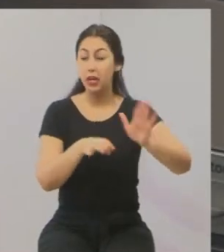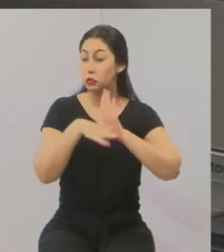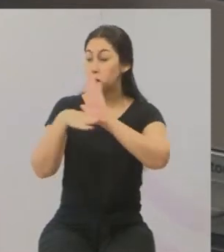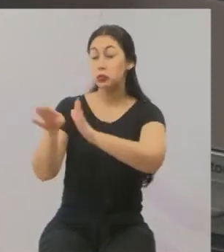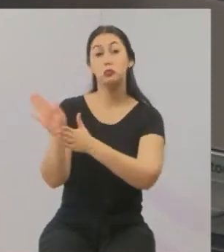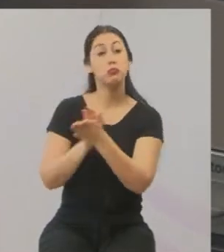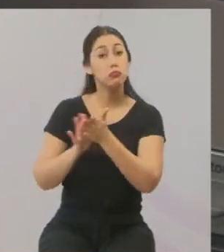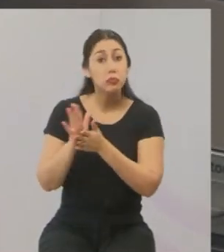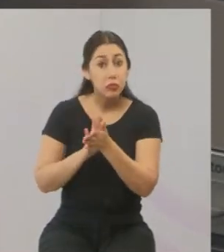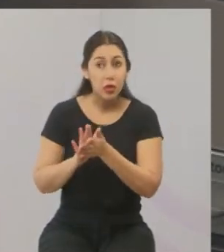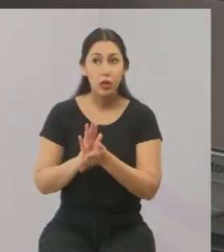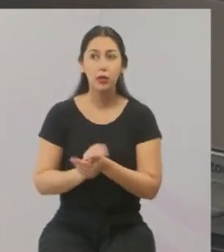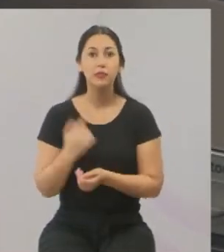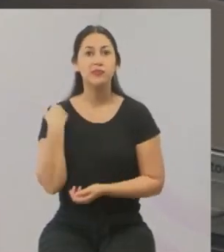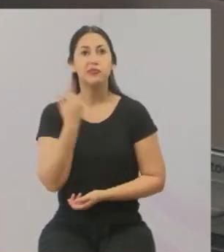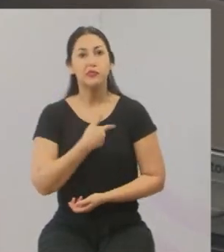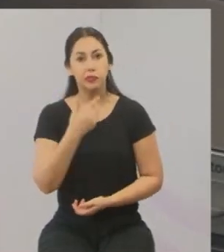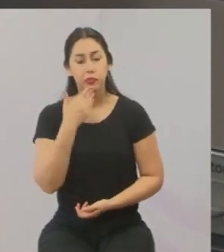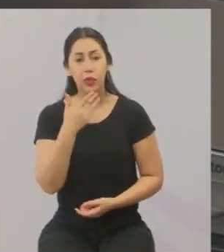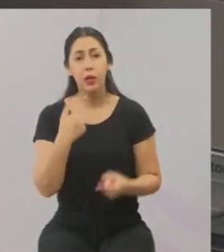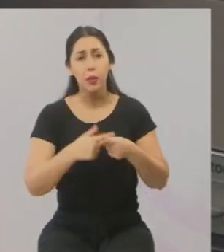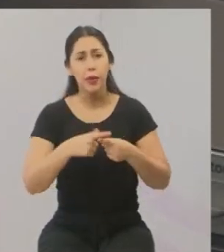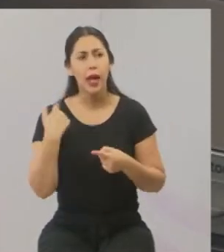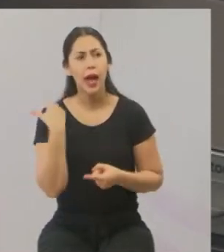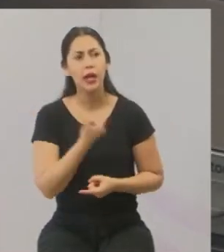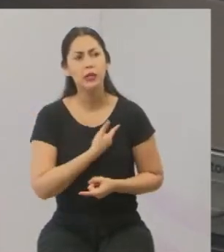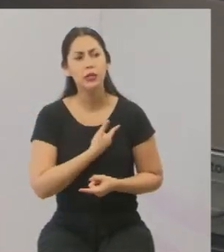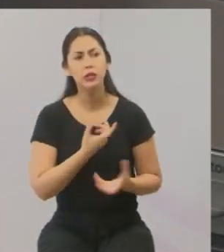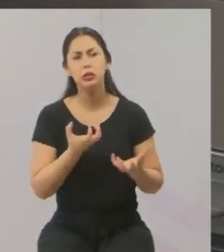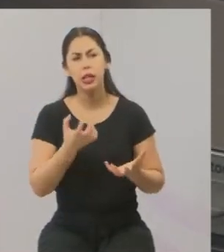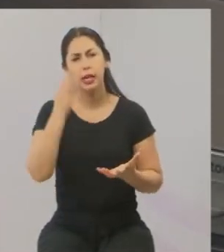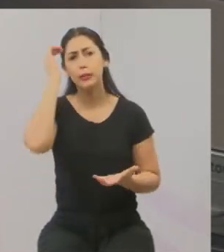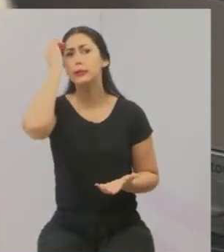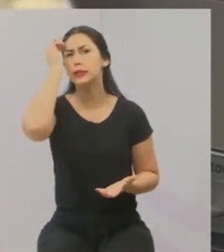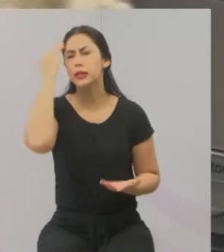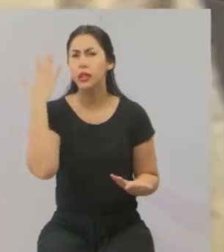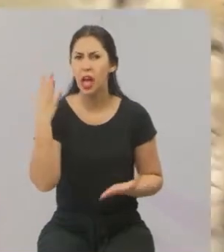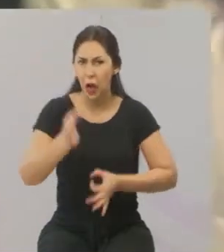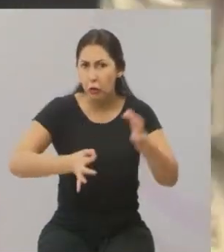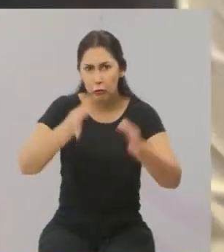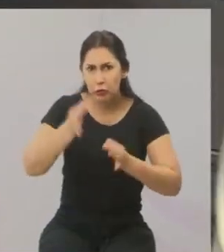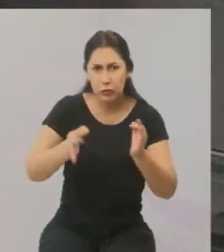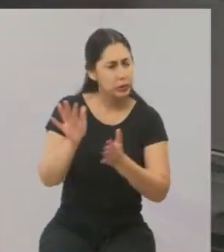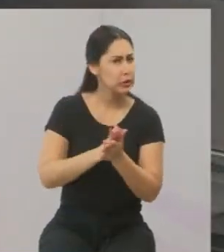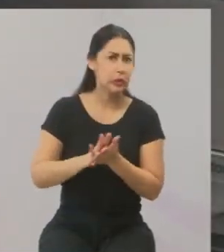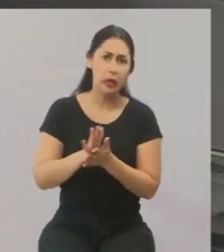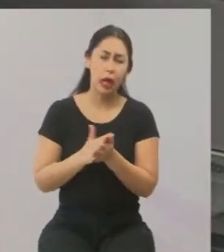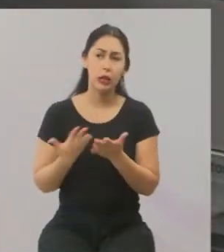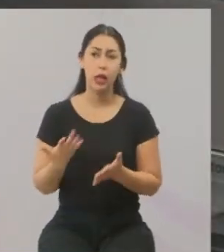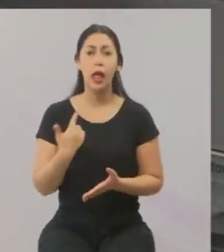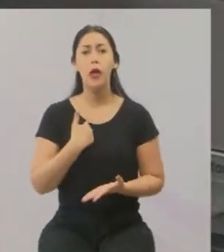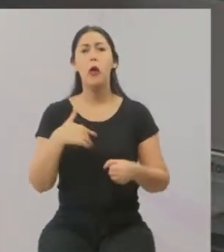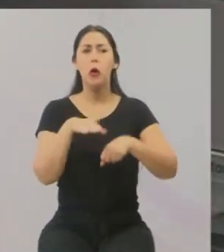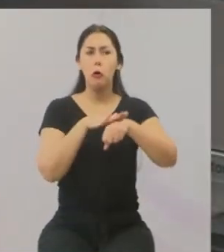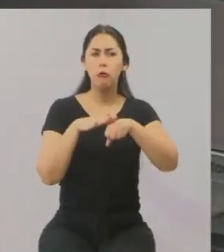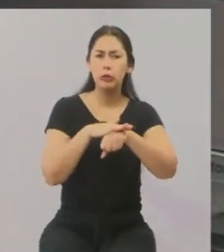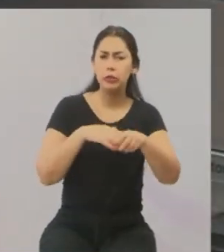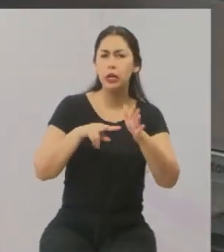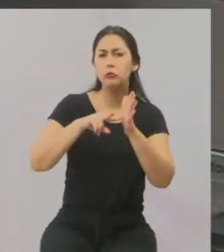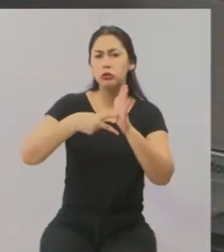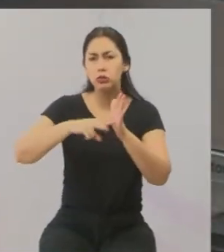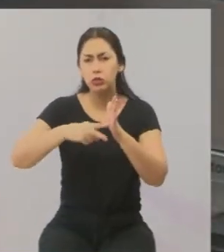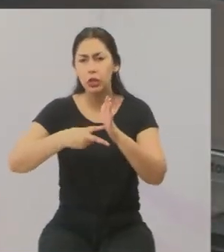estamos fazendo esse requerimento porque a gente quer ter mais informações, porque não é justo. Ontem eu tive uma conversa com o sindicato, por causa